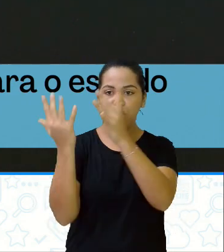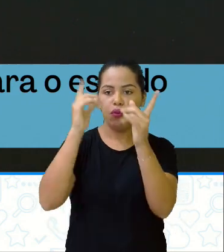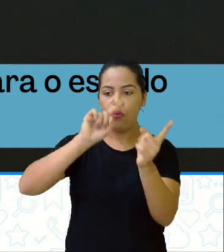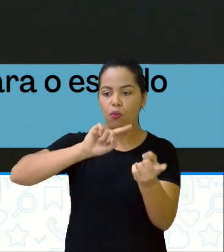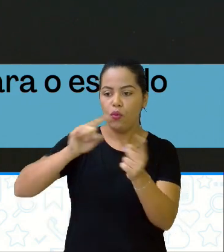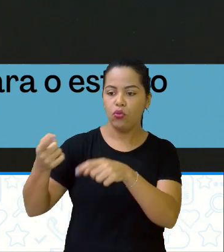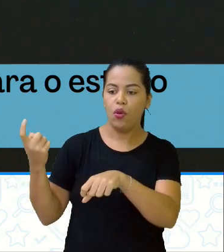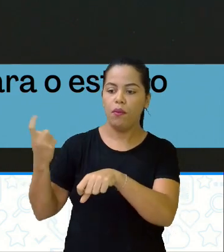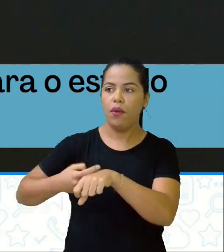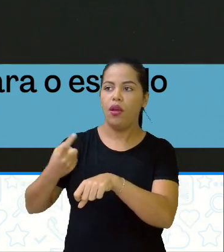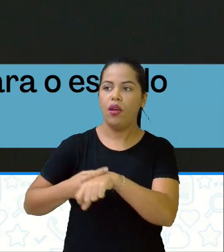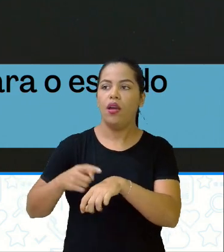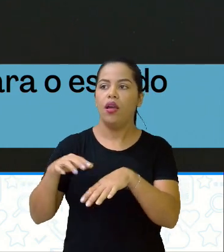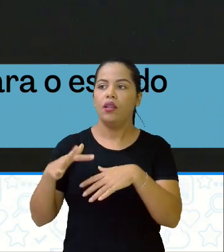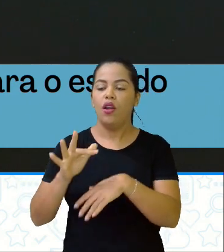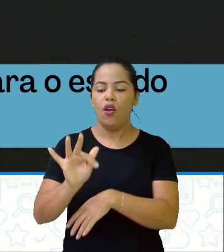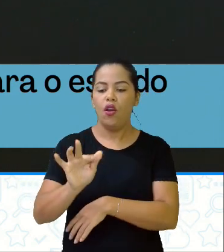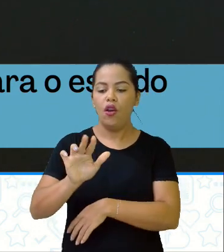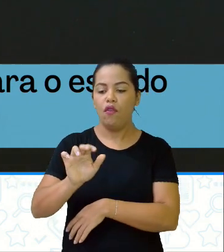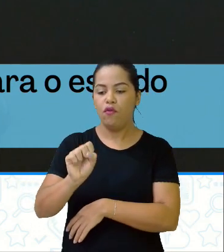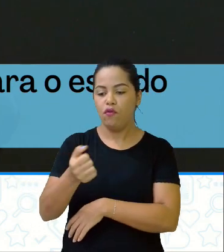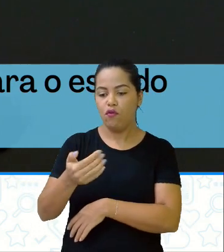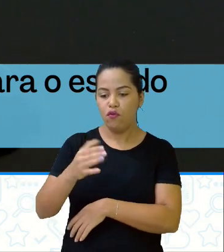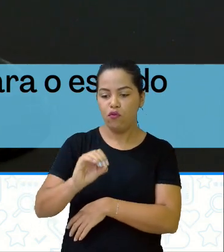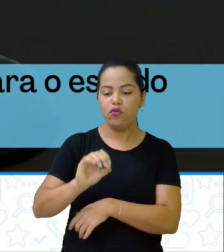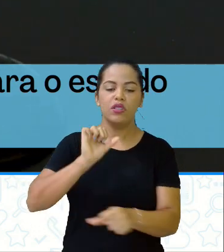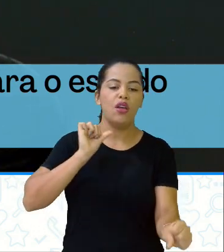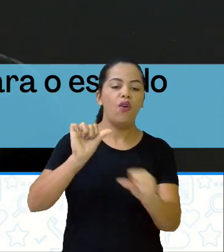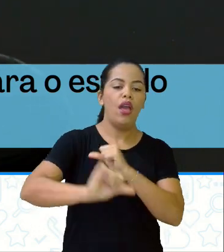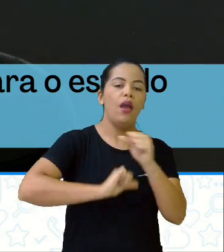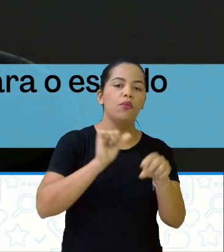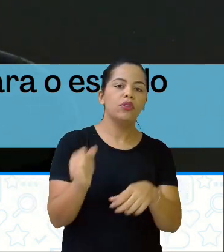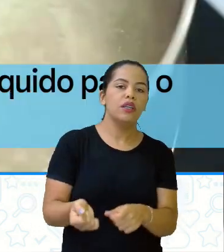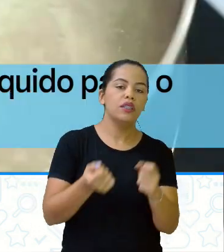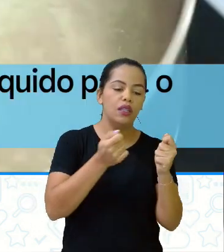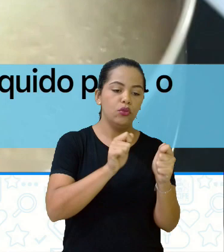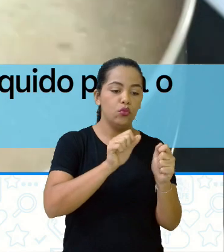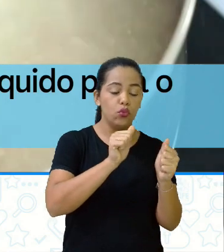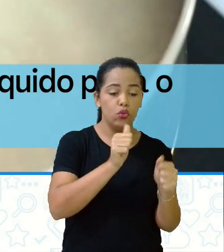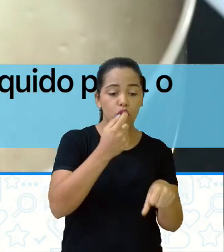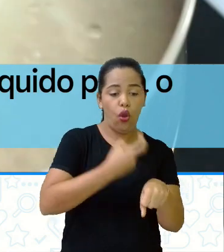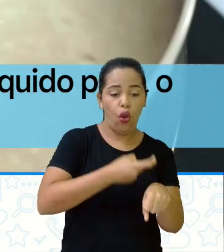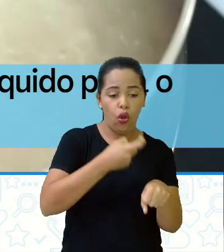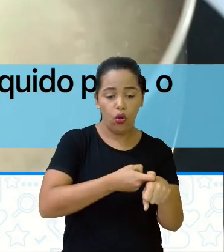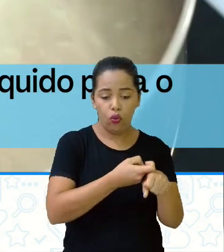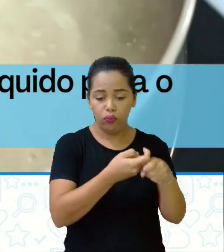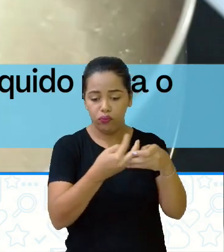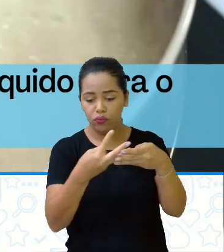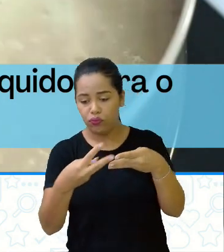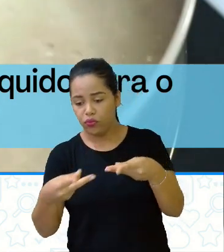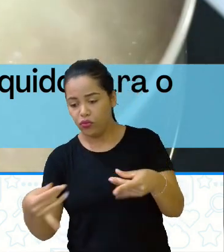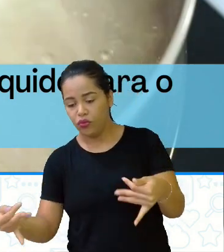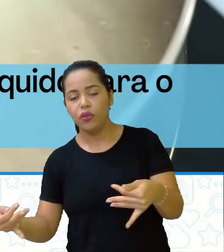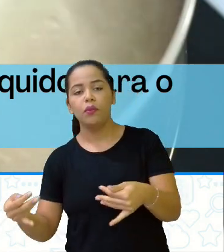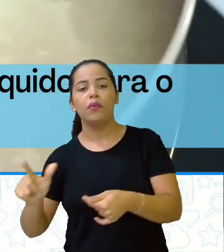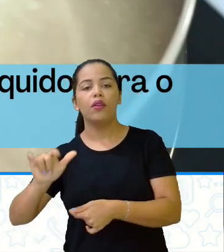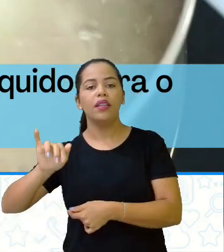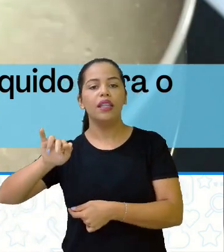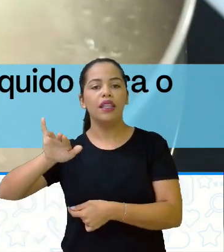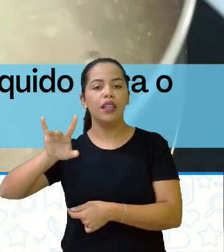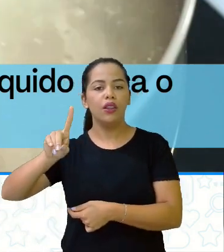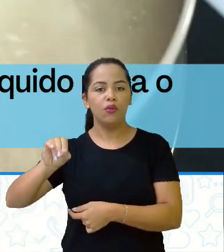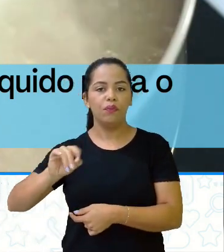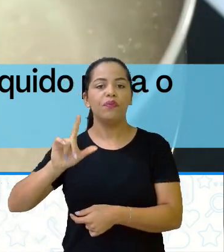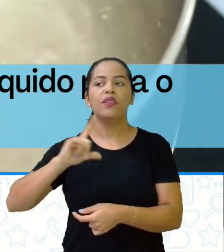do estado sólido, como no gelo aqui, para o estado líquido da água. Aí a gente tem o quê? Vaporização, que é a